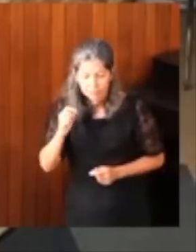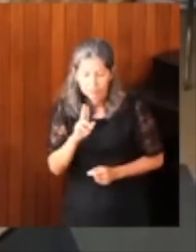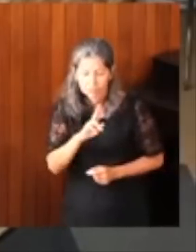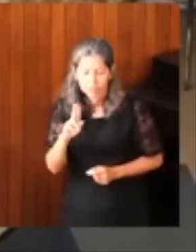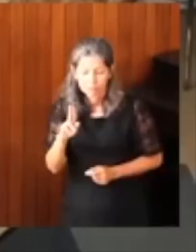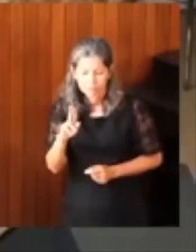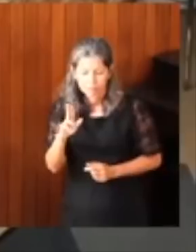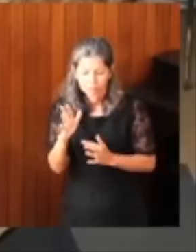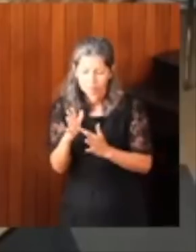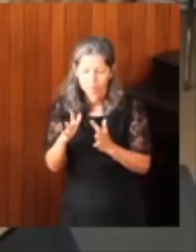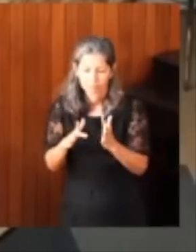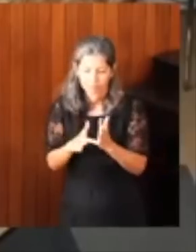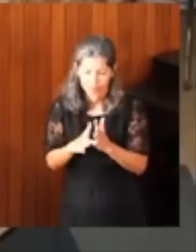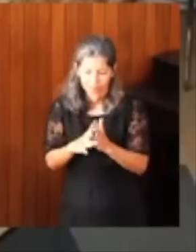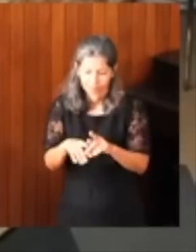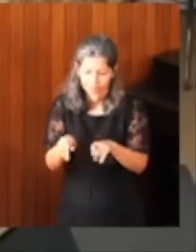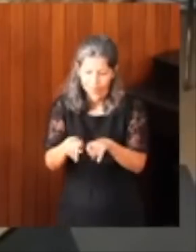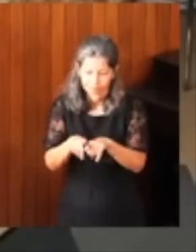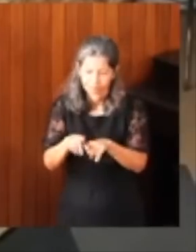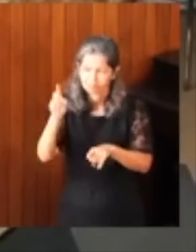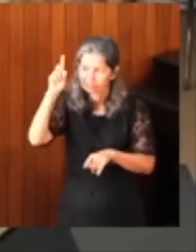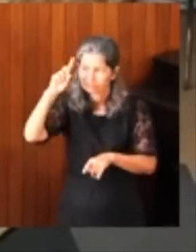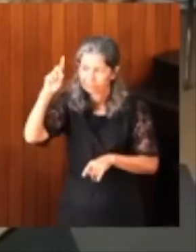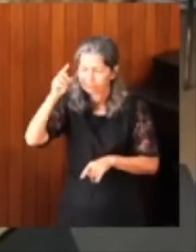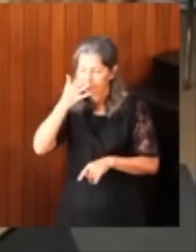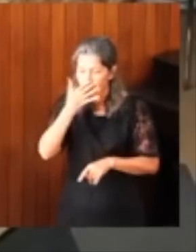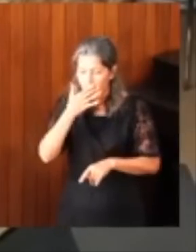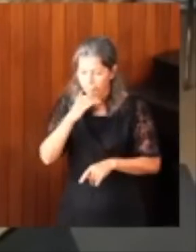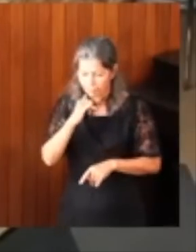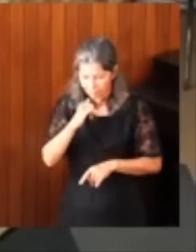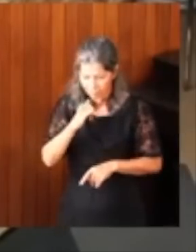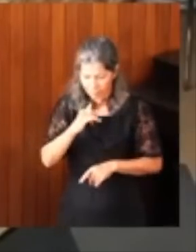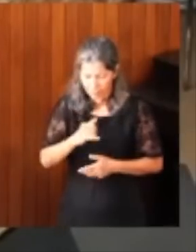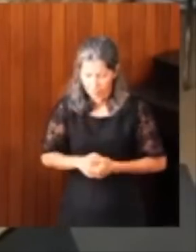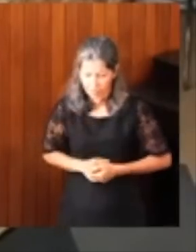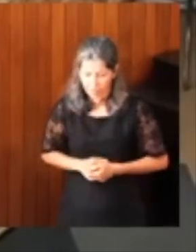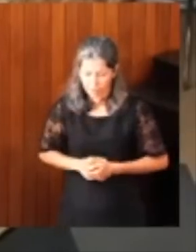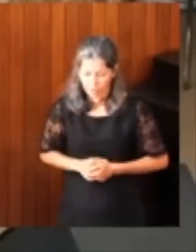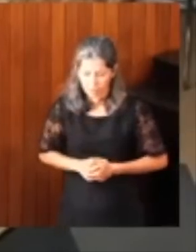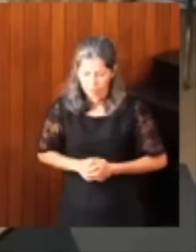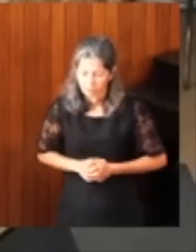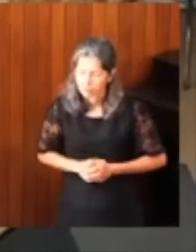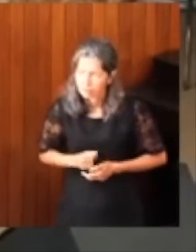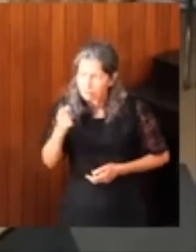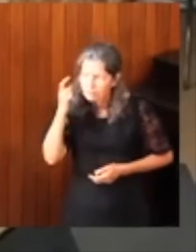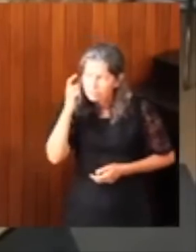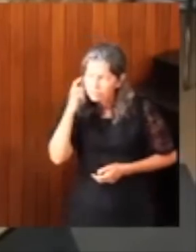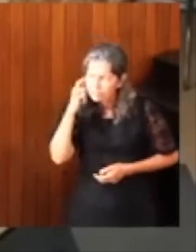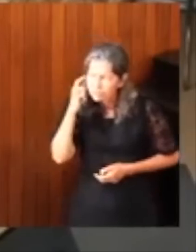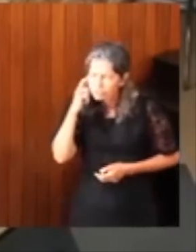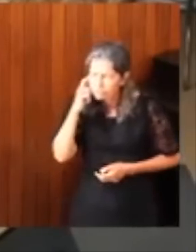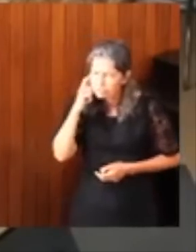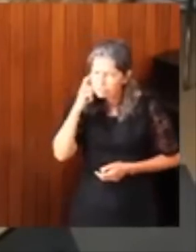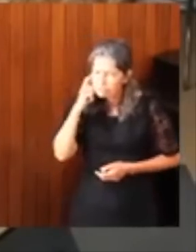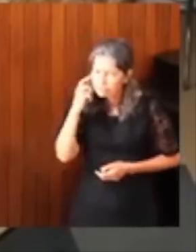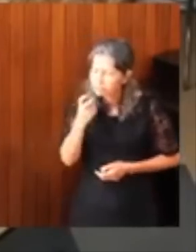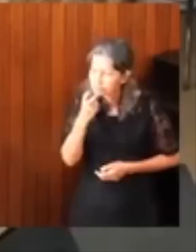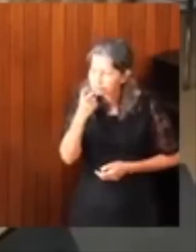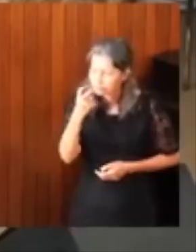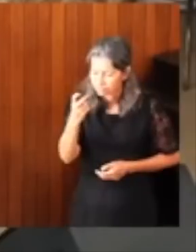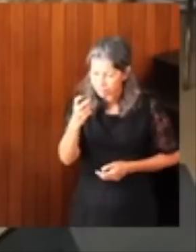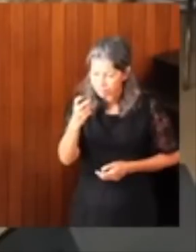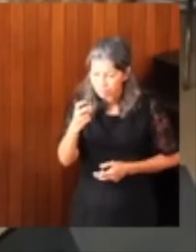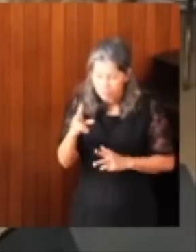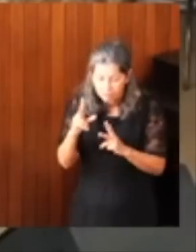uma voz no céu com o som de muitas águas, como o som de um forte trovão. A voz que eu ouvi era como